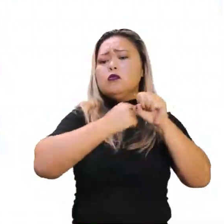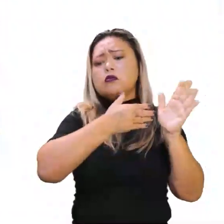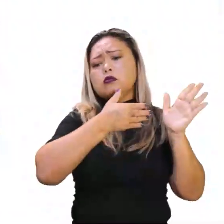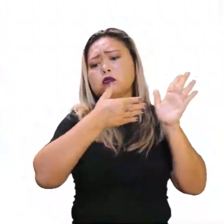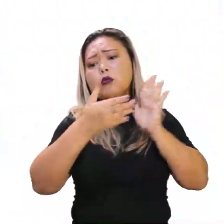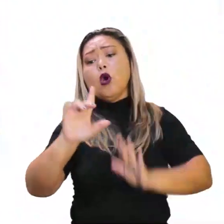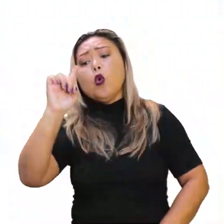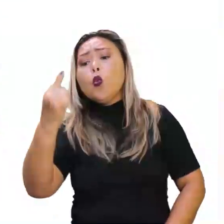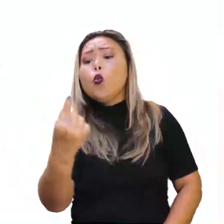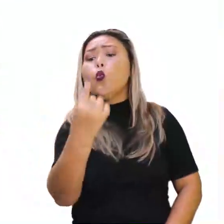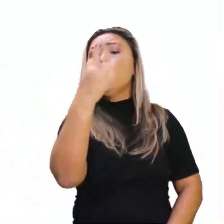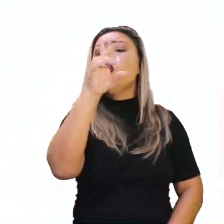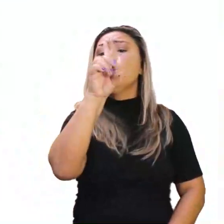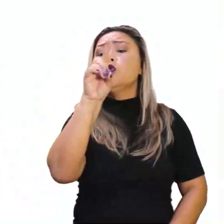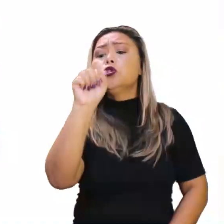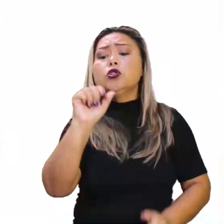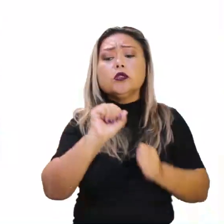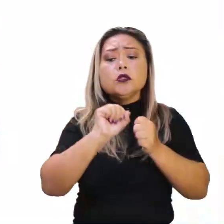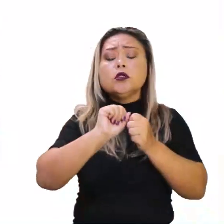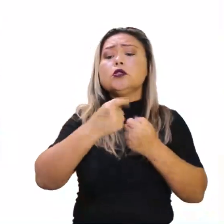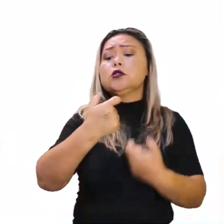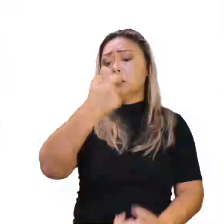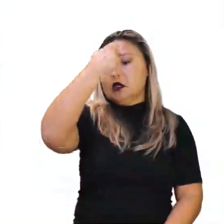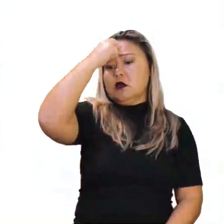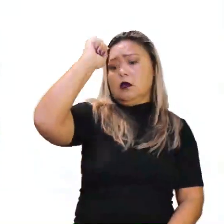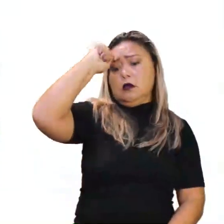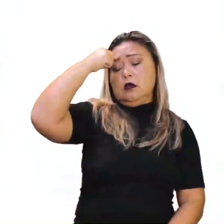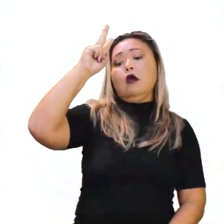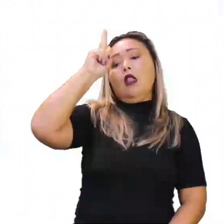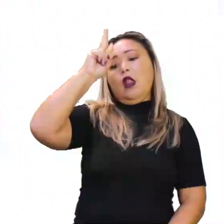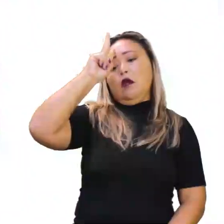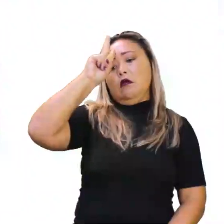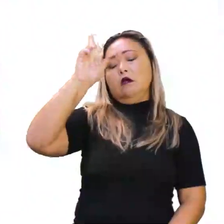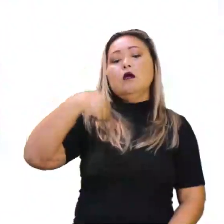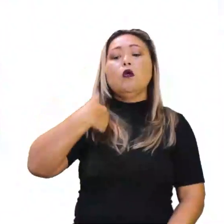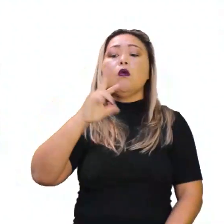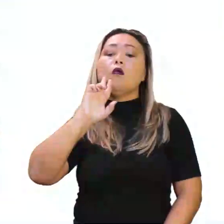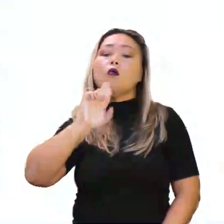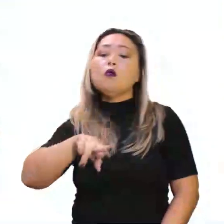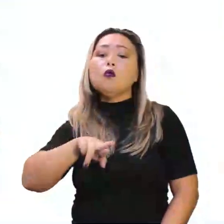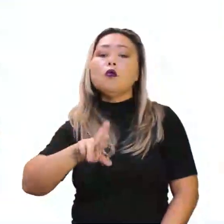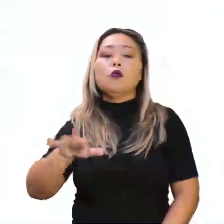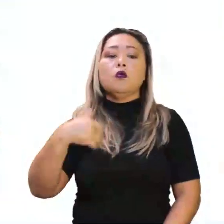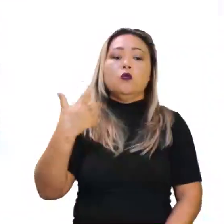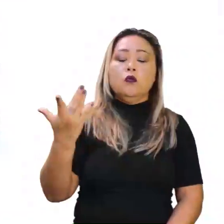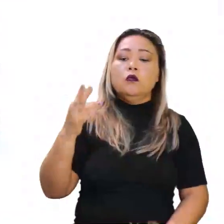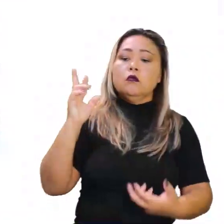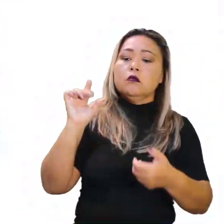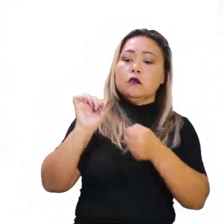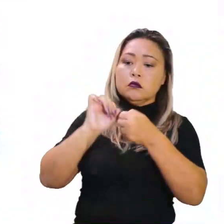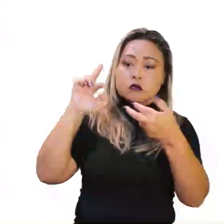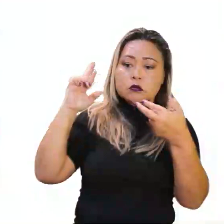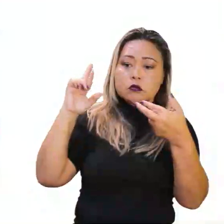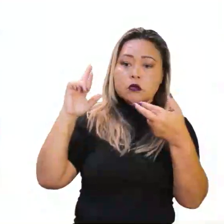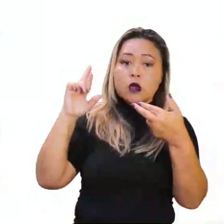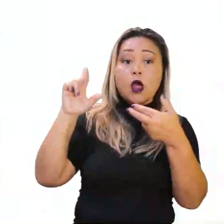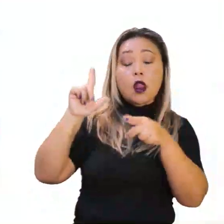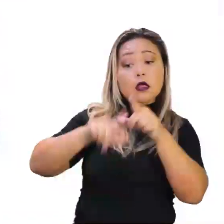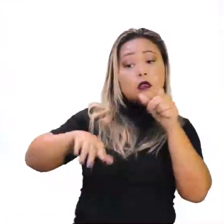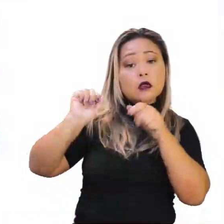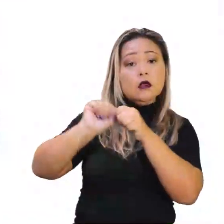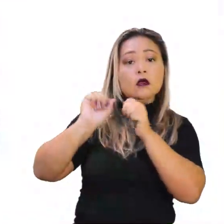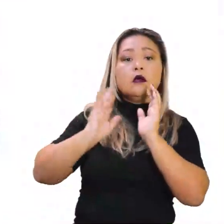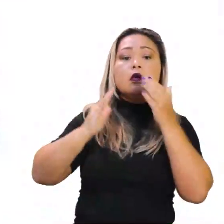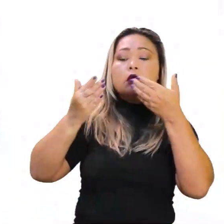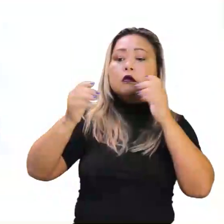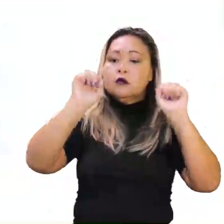no Dia da Consciência Negra eles são lembrados. Então vamos ver qual é a resposta correta em relação a essa questão? É a letra A.